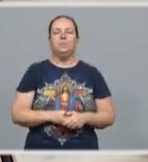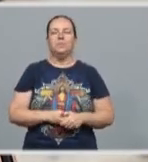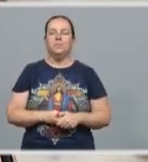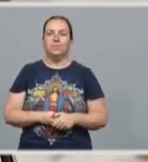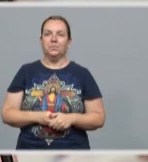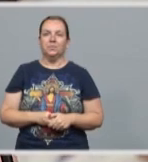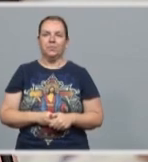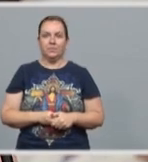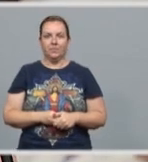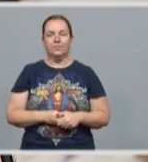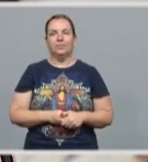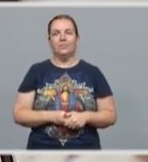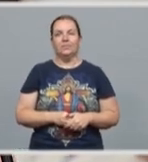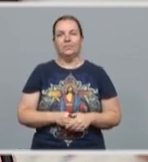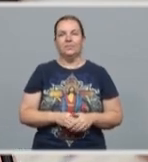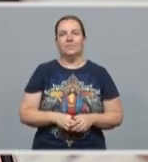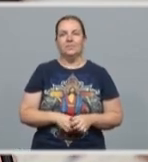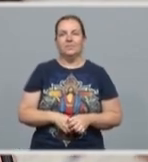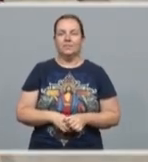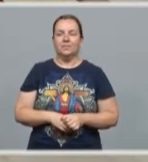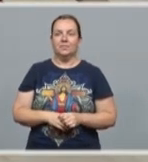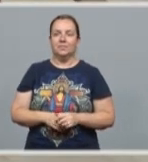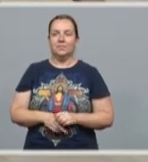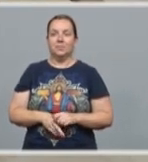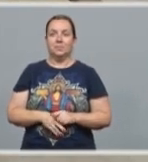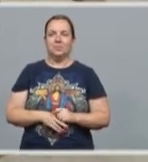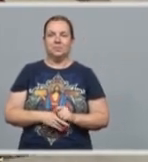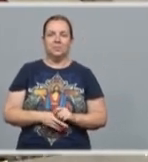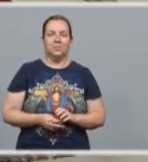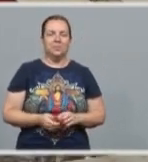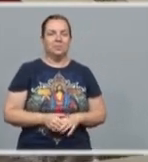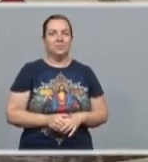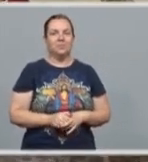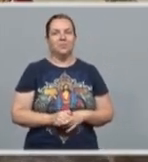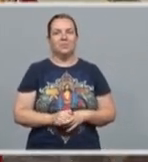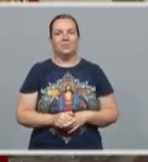e nos ajude a evangelizar. Cantemos.